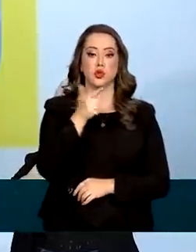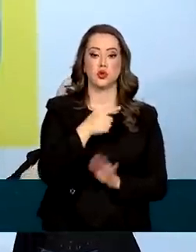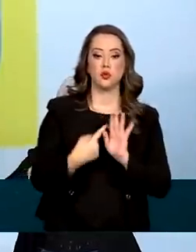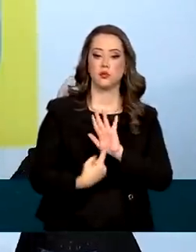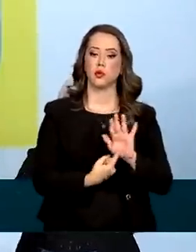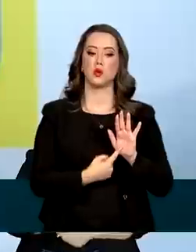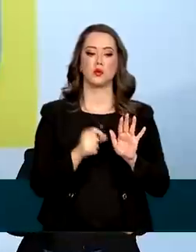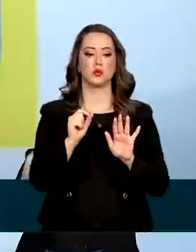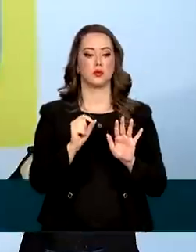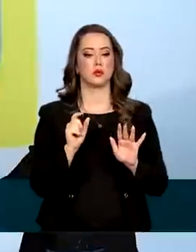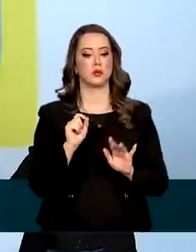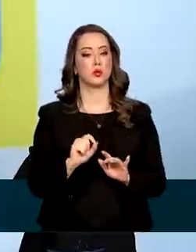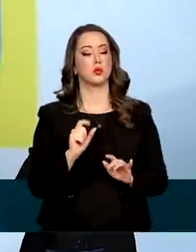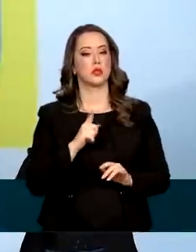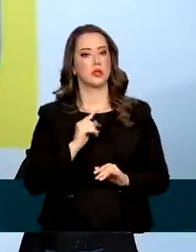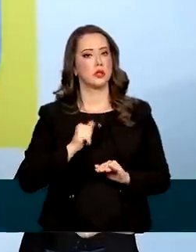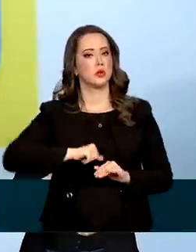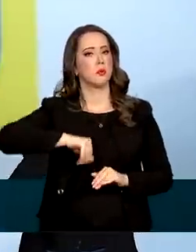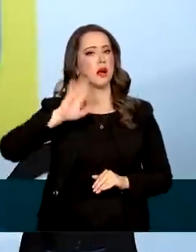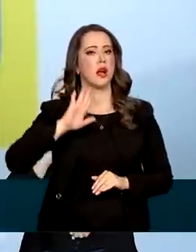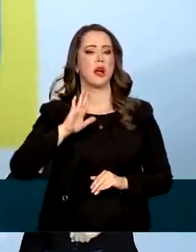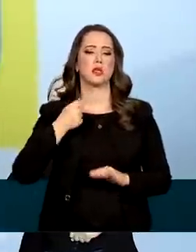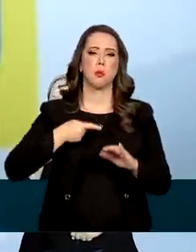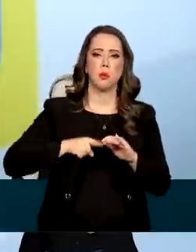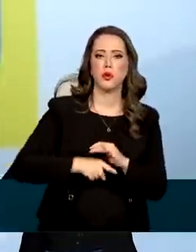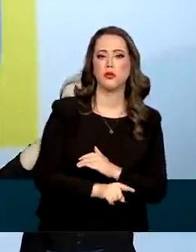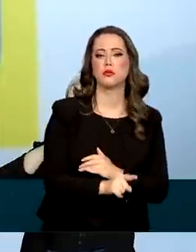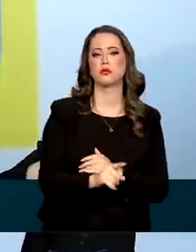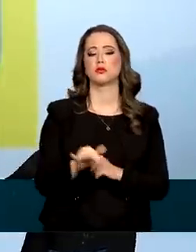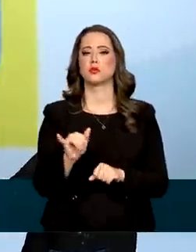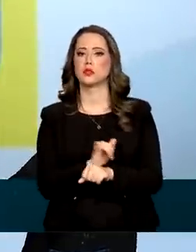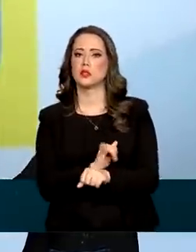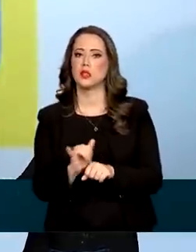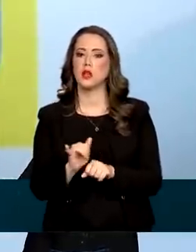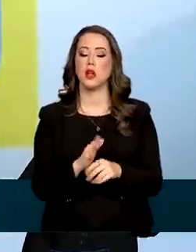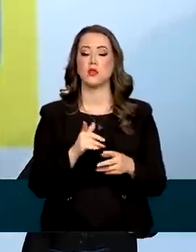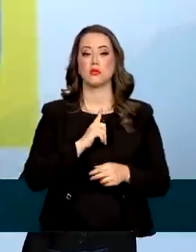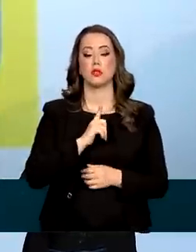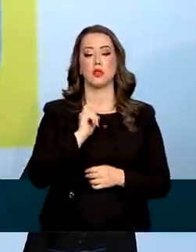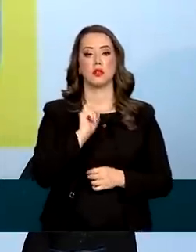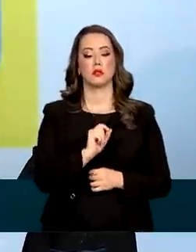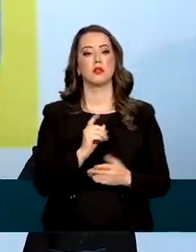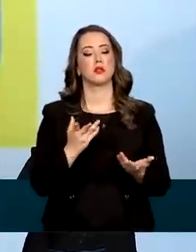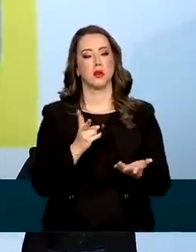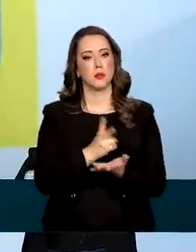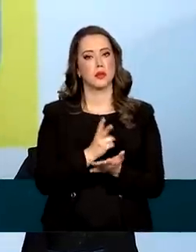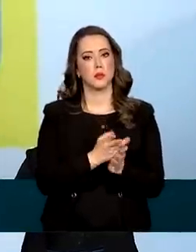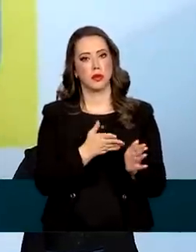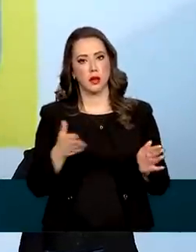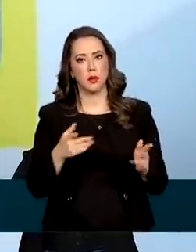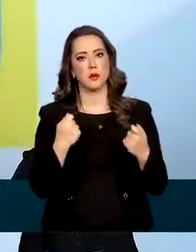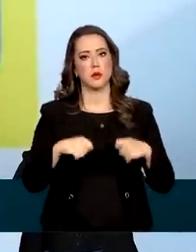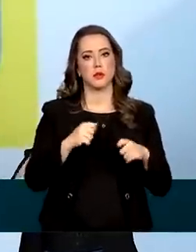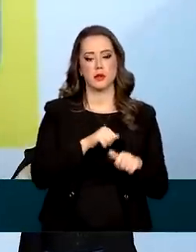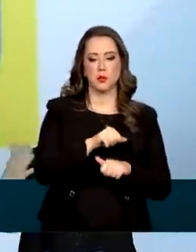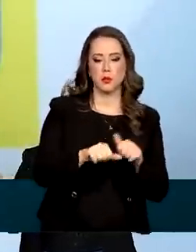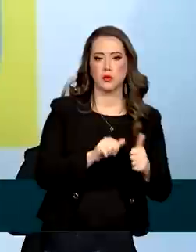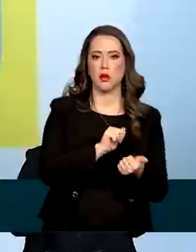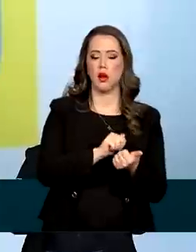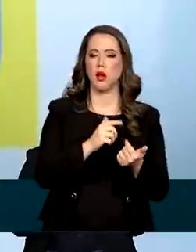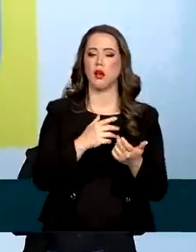no que ela tem de mais profundo e estruturante e ao mesmo tempo que ela precisa ser atual